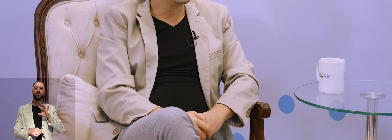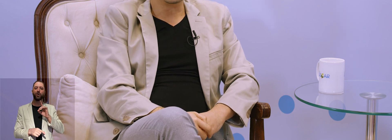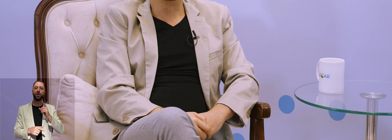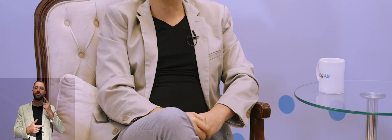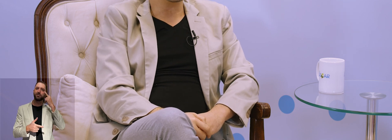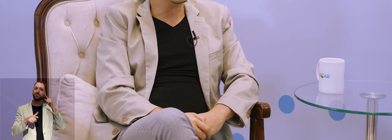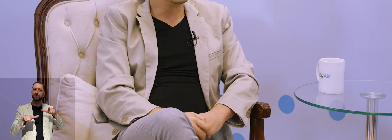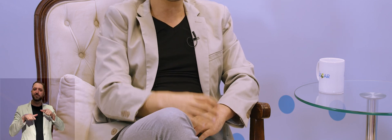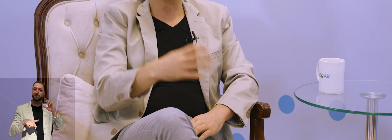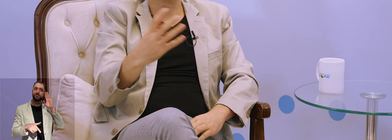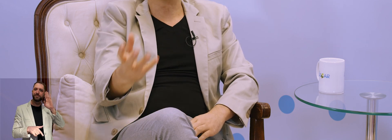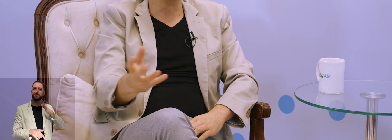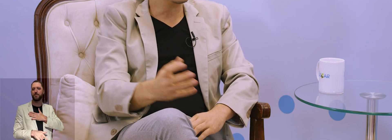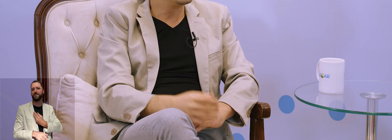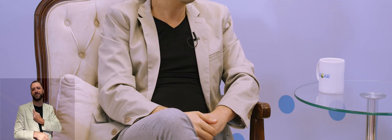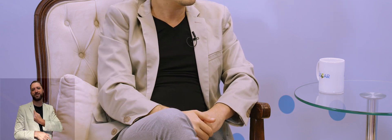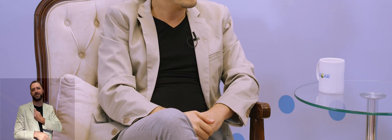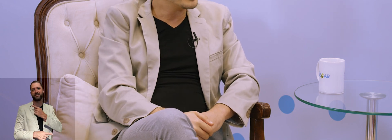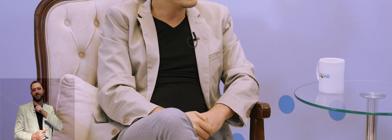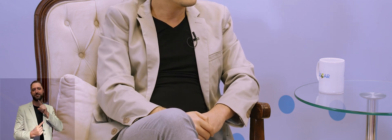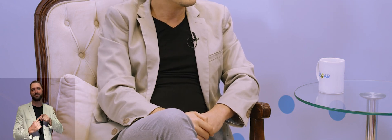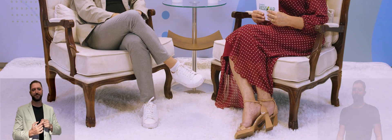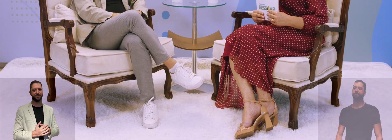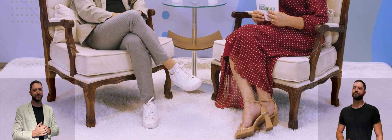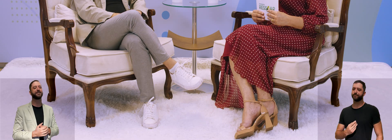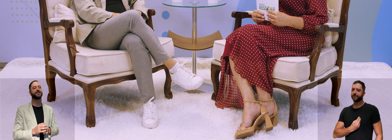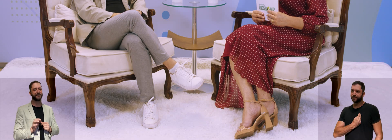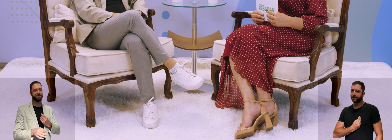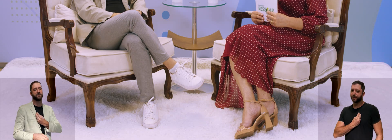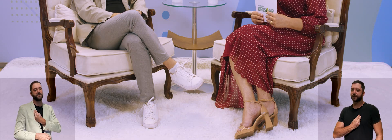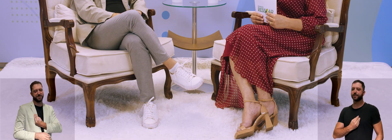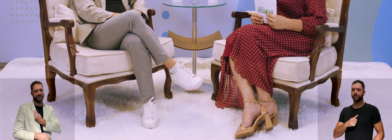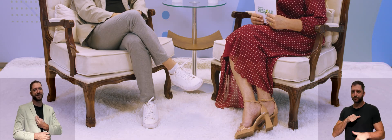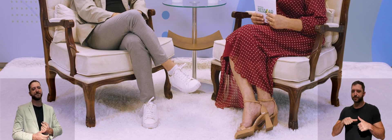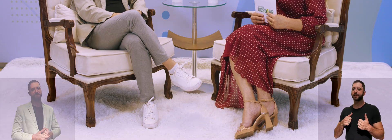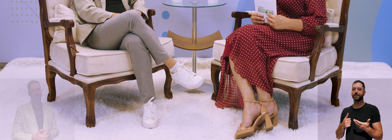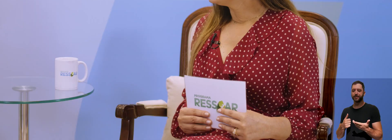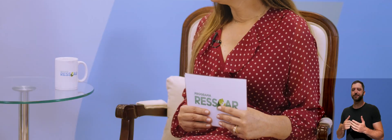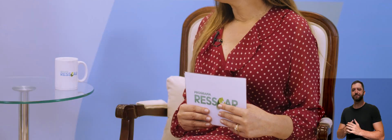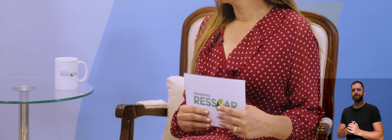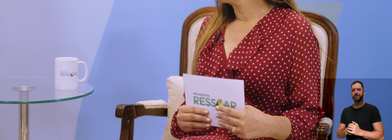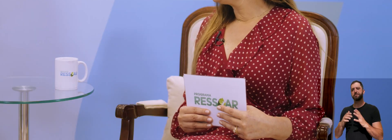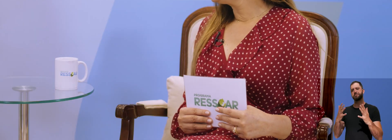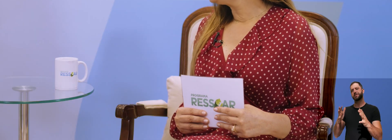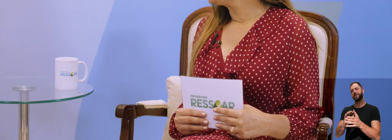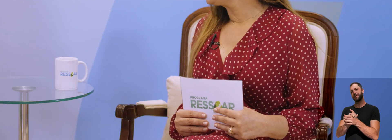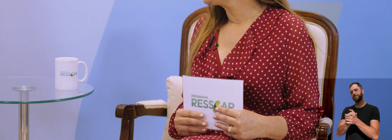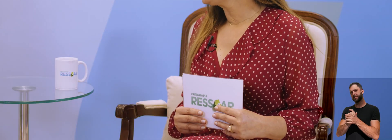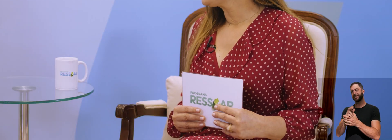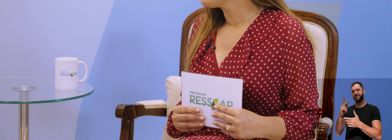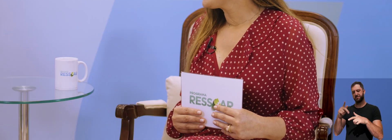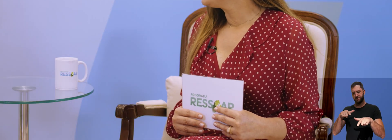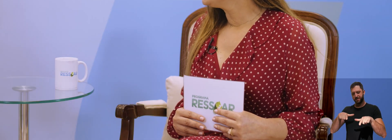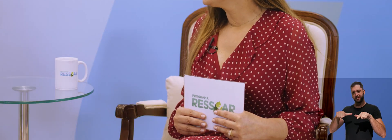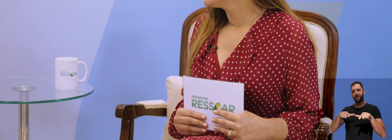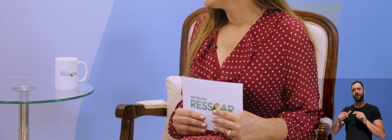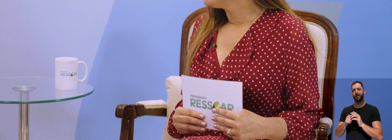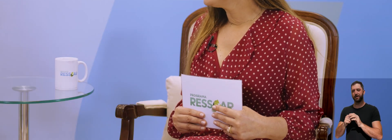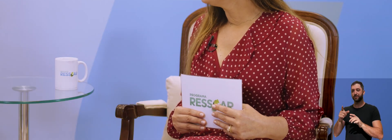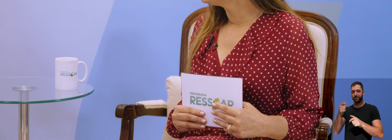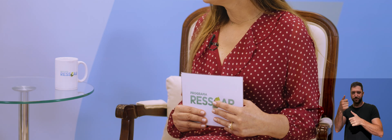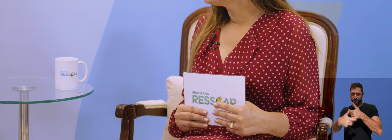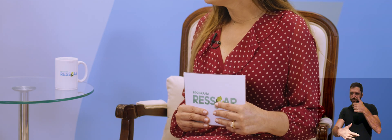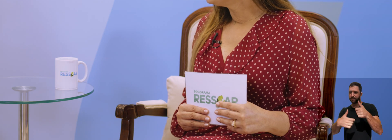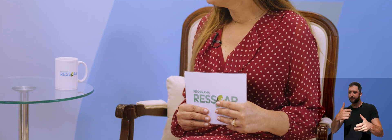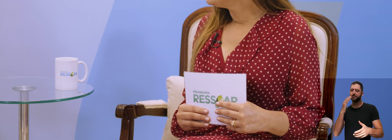missão e não somente do diploma, né? De vida, né? É de vida. Ai, parabéns, viu, pelo seu trabalho.